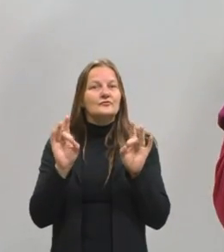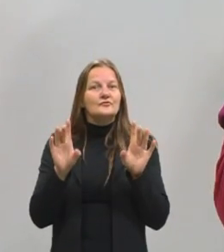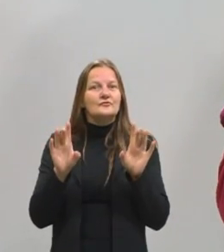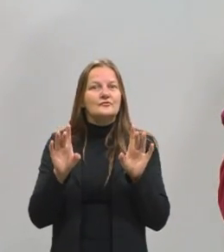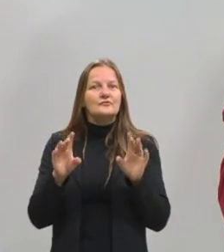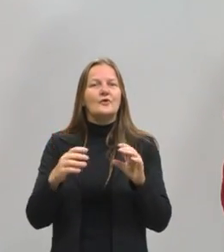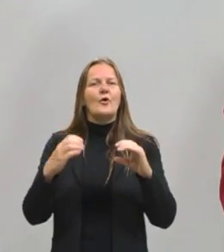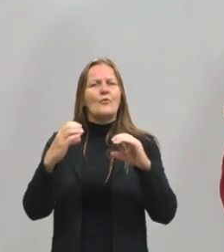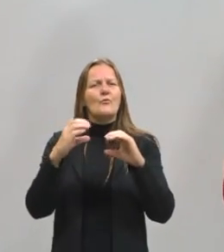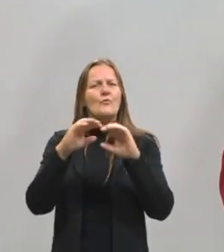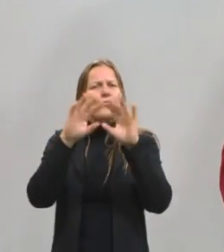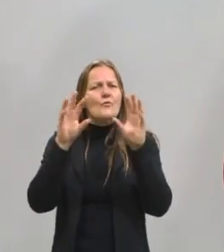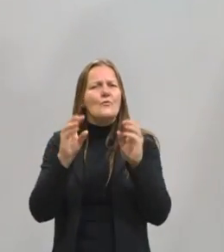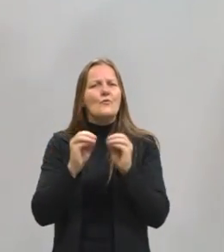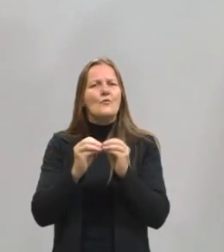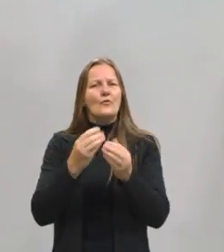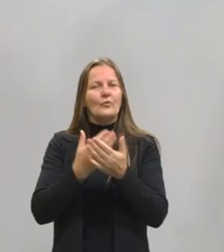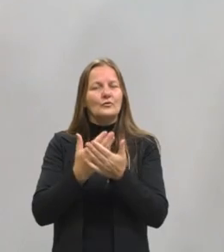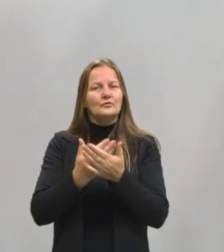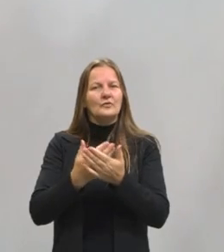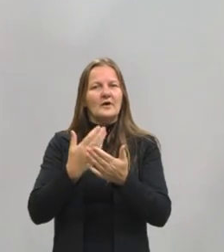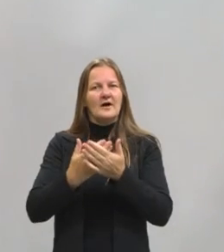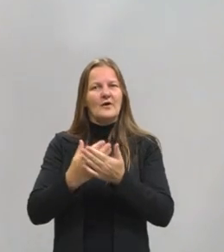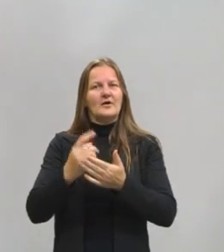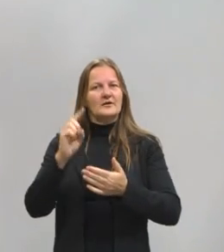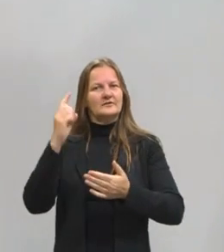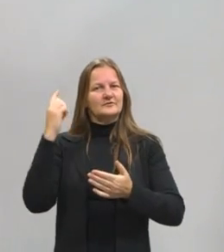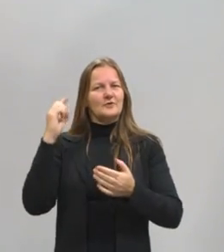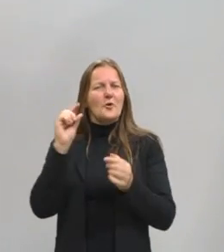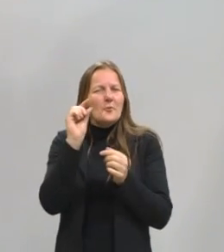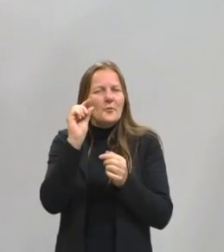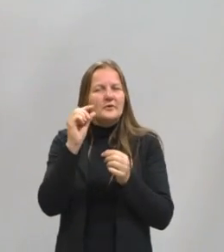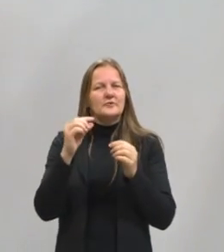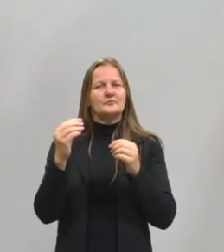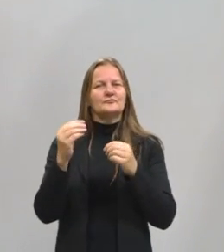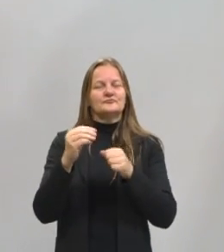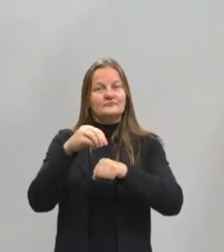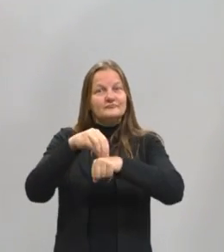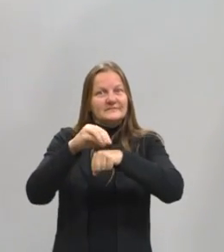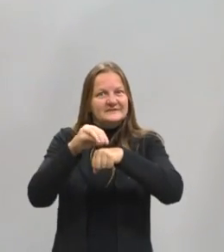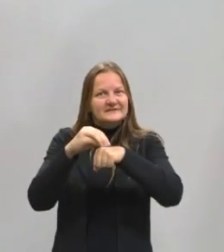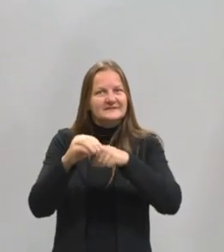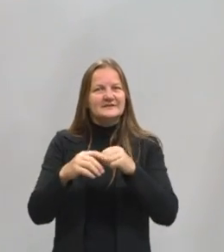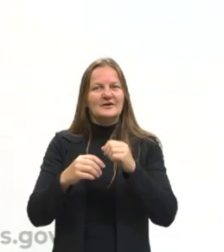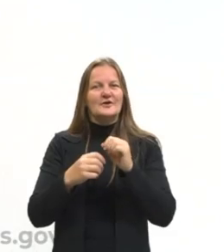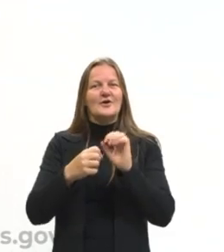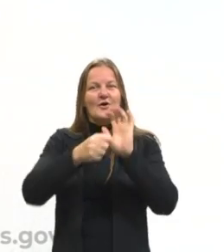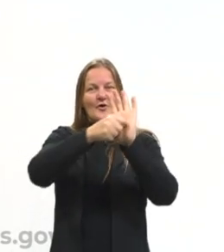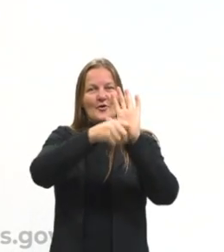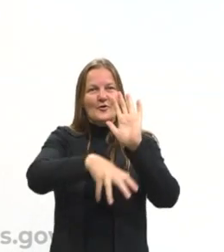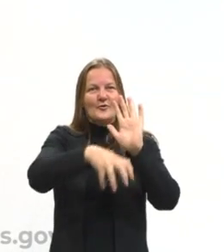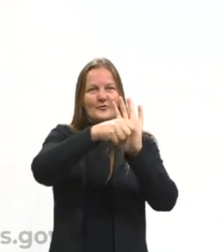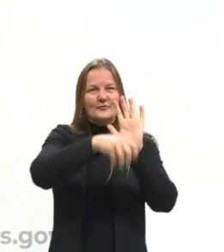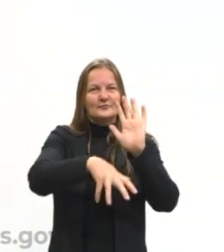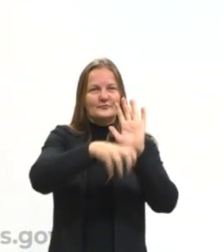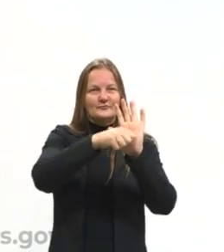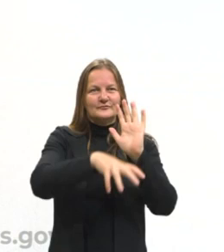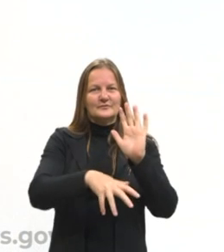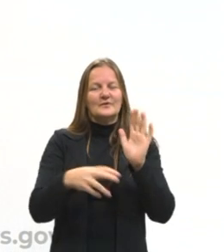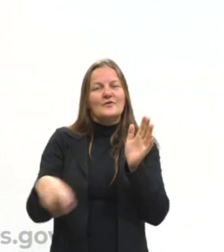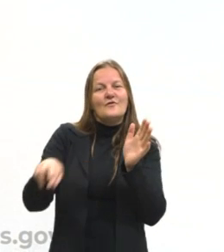nossa aula anterior, tá? Por questão de tempo, faltou um pedacinho ali do nosso conteúdo de figura de linguagem. A gente